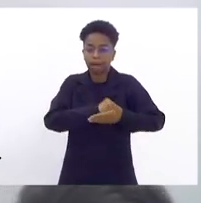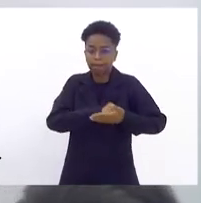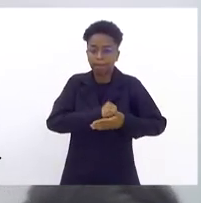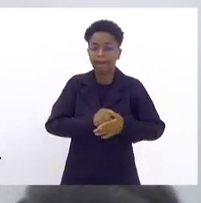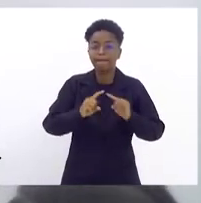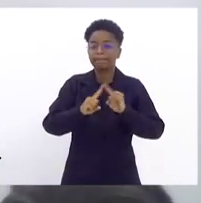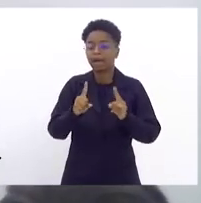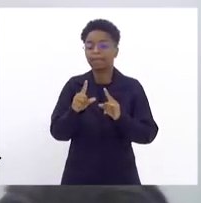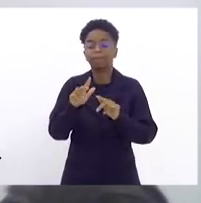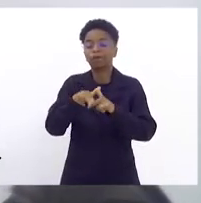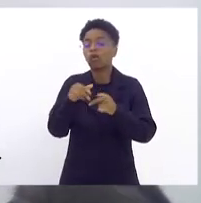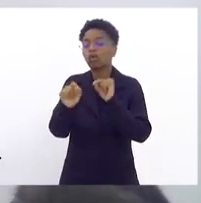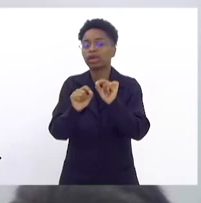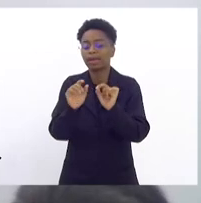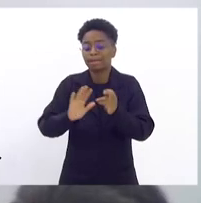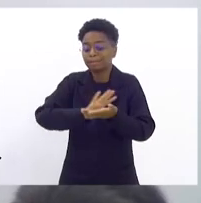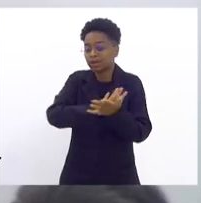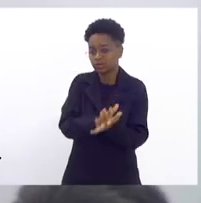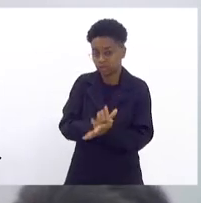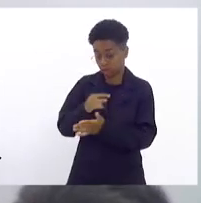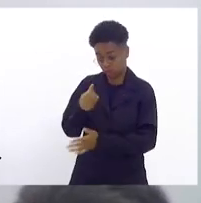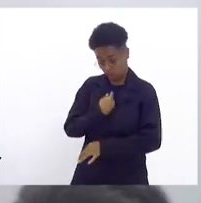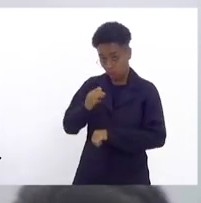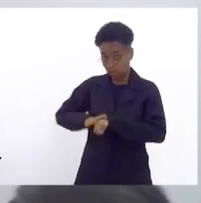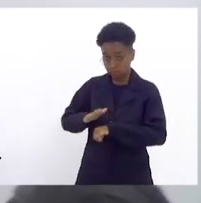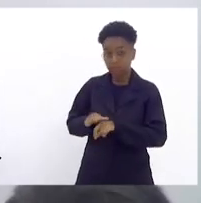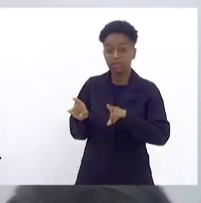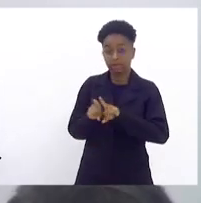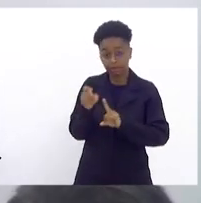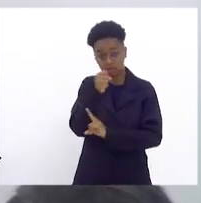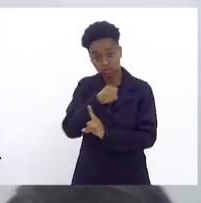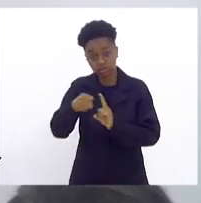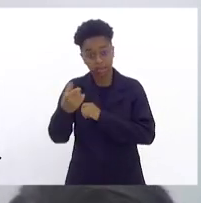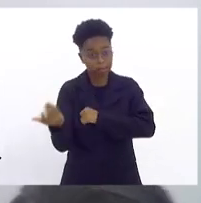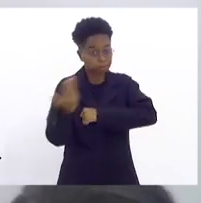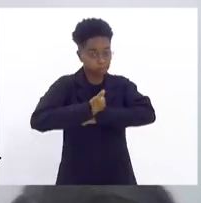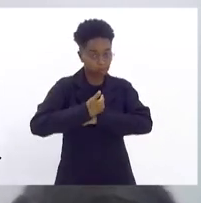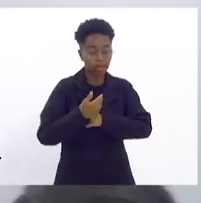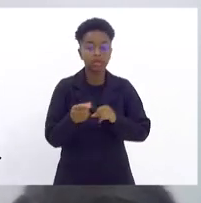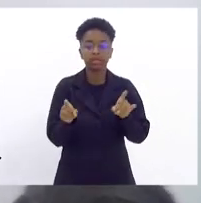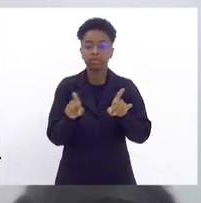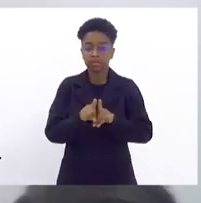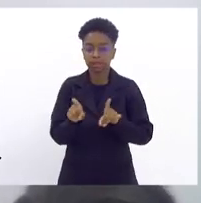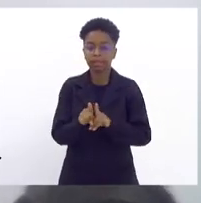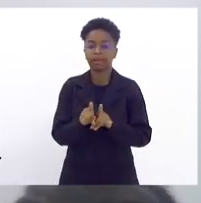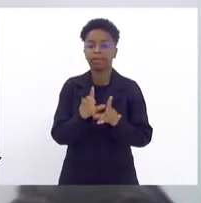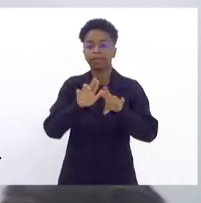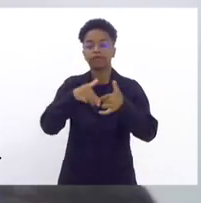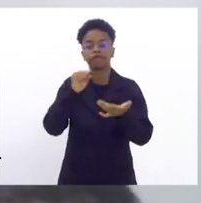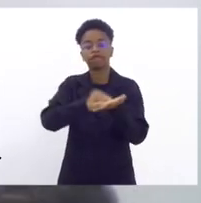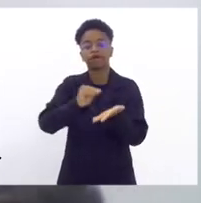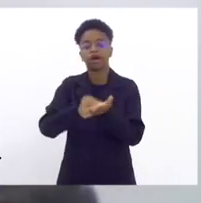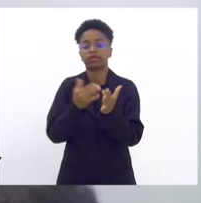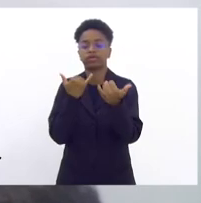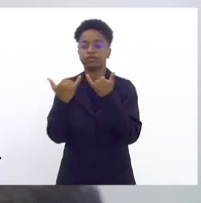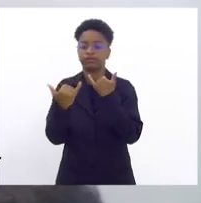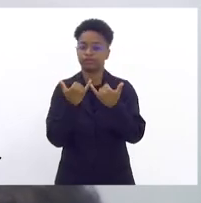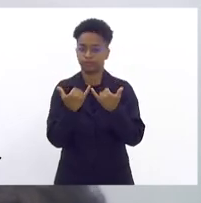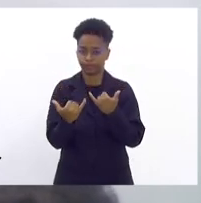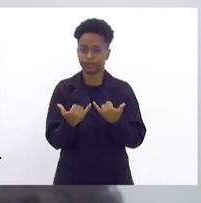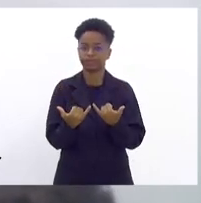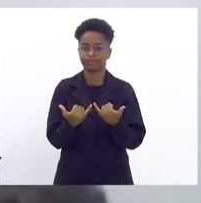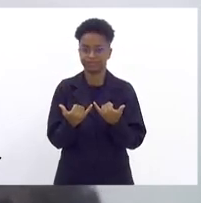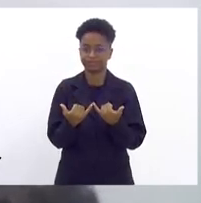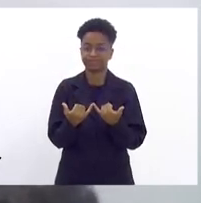preconceito nosso mesmo da sociedade é e a falta de informações Gente é